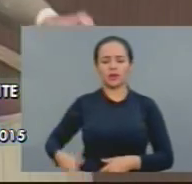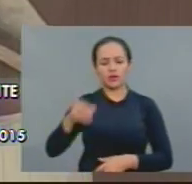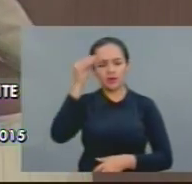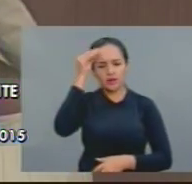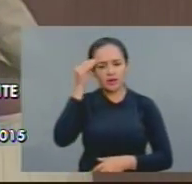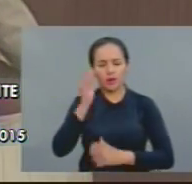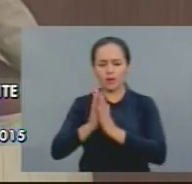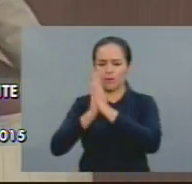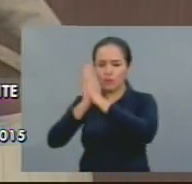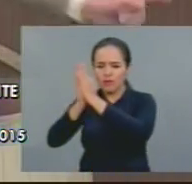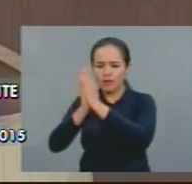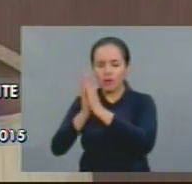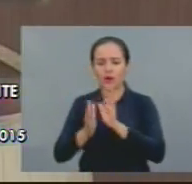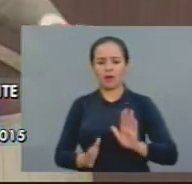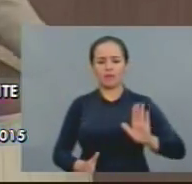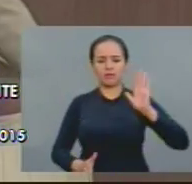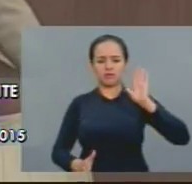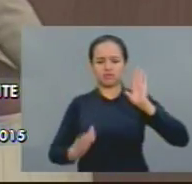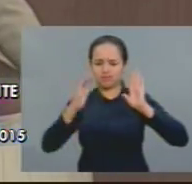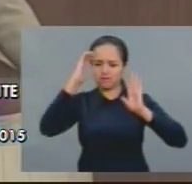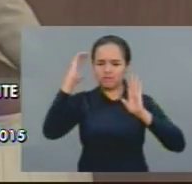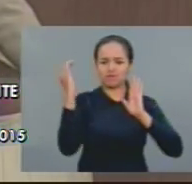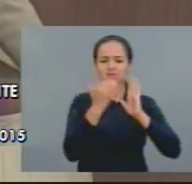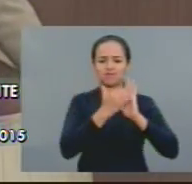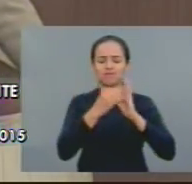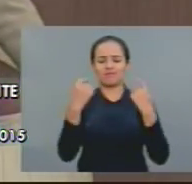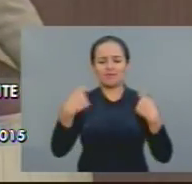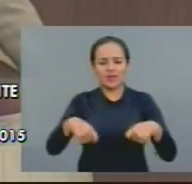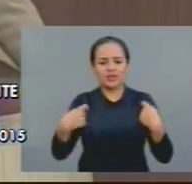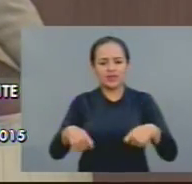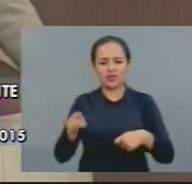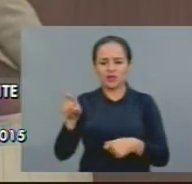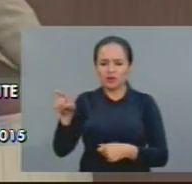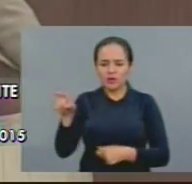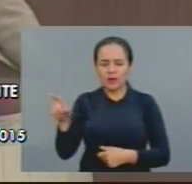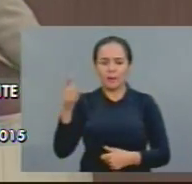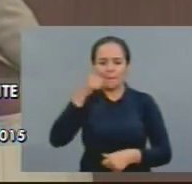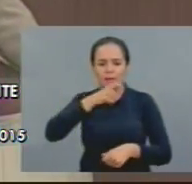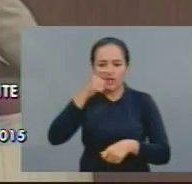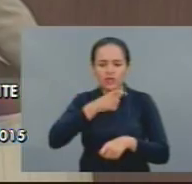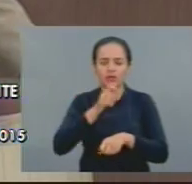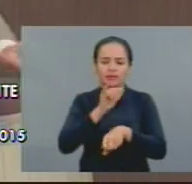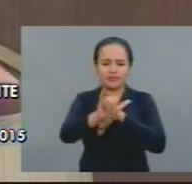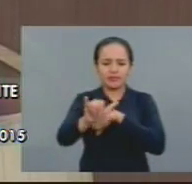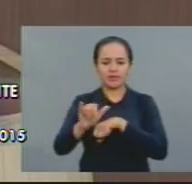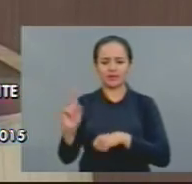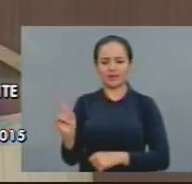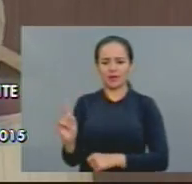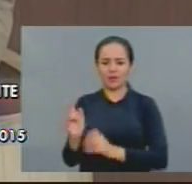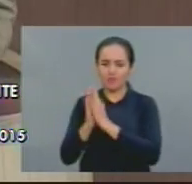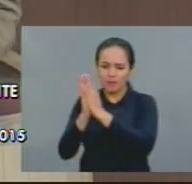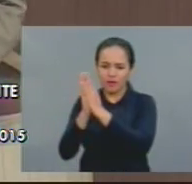cumpra a sua palavra. Não vá para a história como alguém que descumpre a palavra de governador. Muito obrigado.